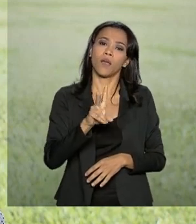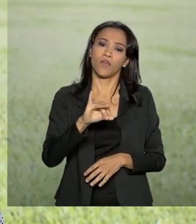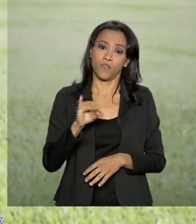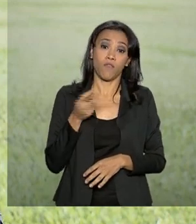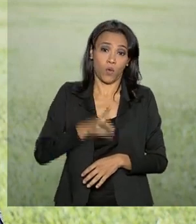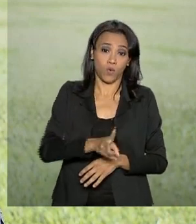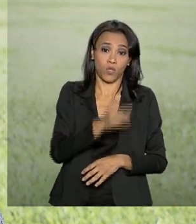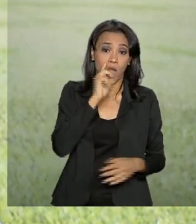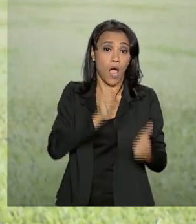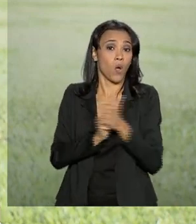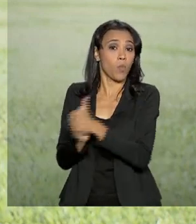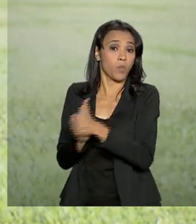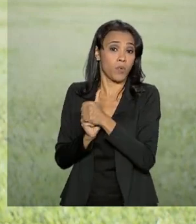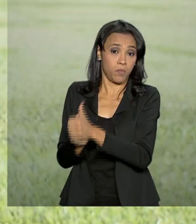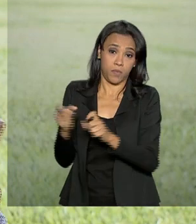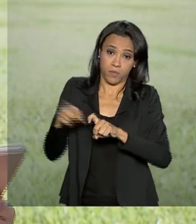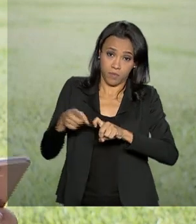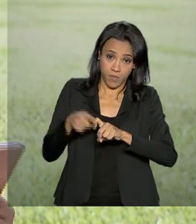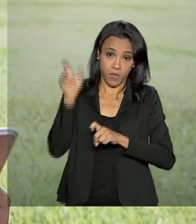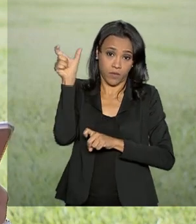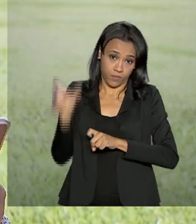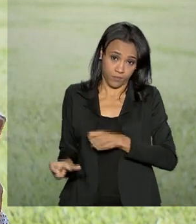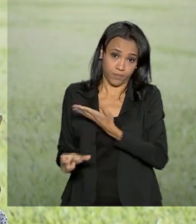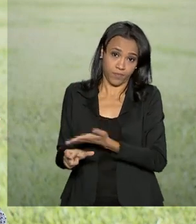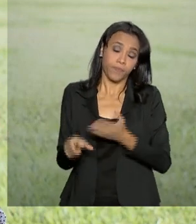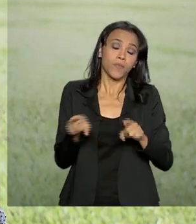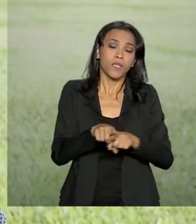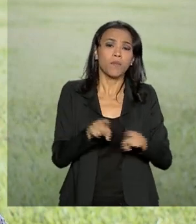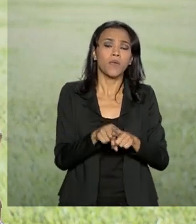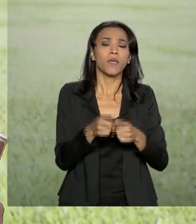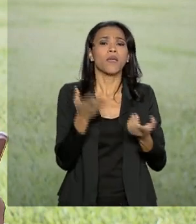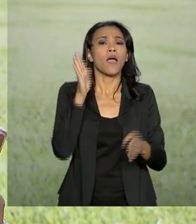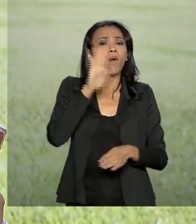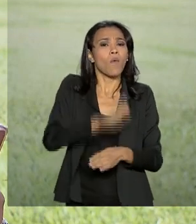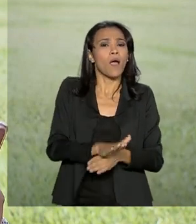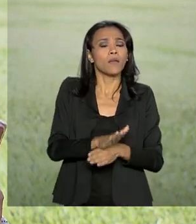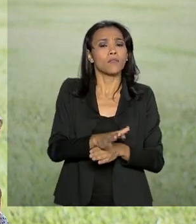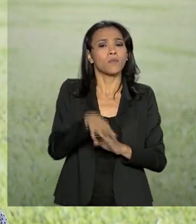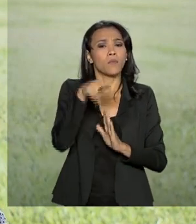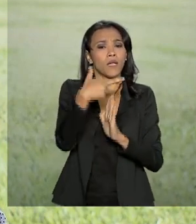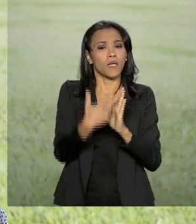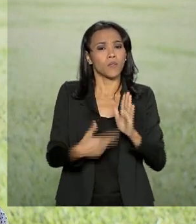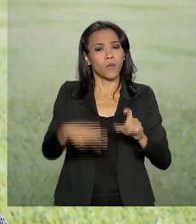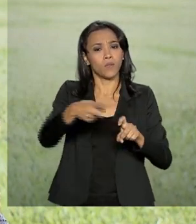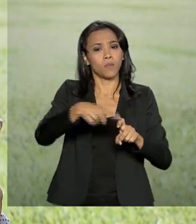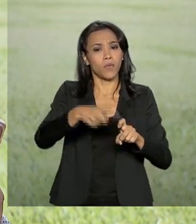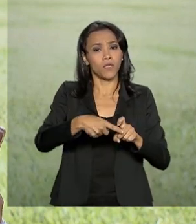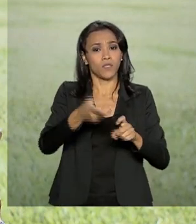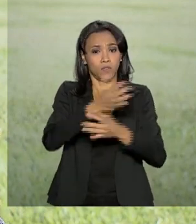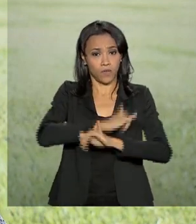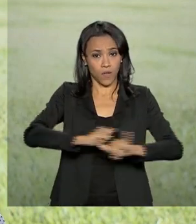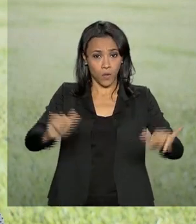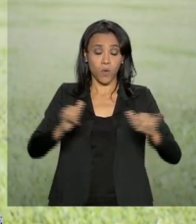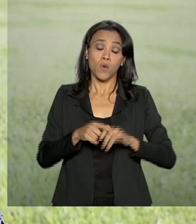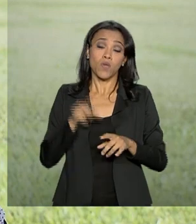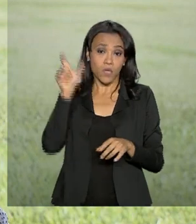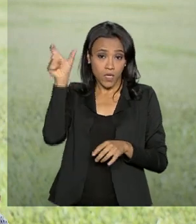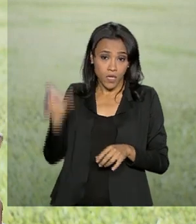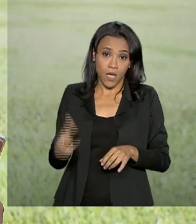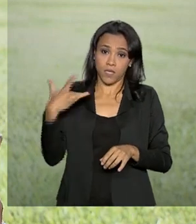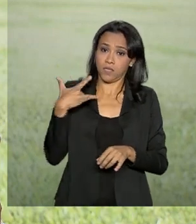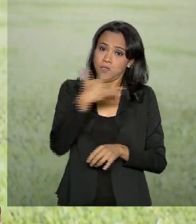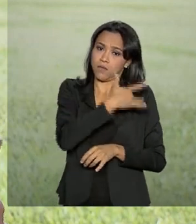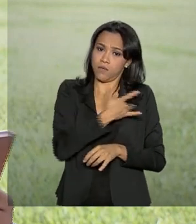sob acompanhamento médico. E um boletim médico divulgado nesta quarta-feira informou que o quadro pulmonar do presidente